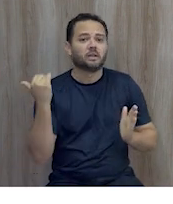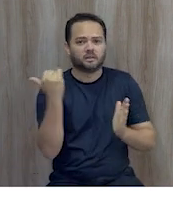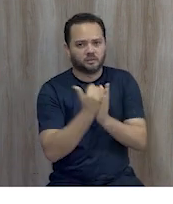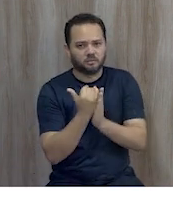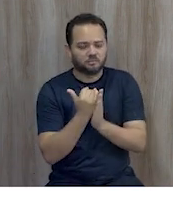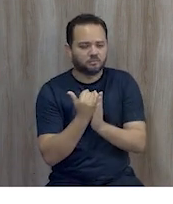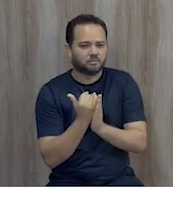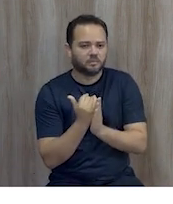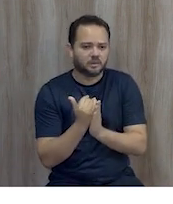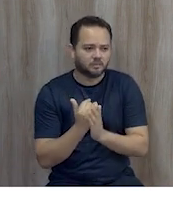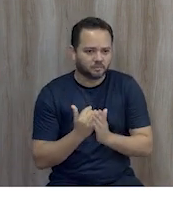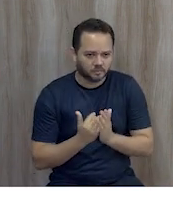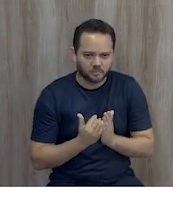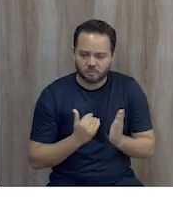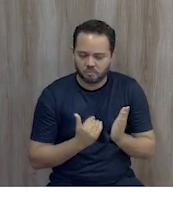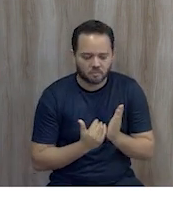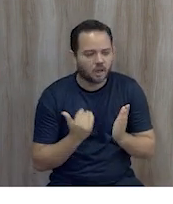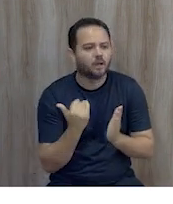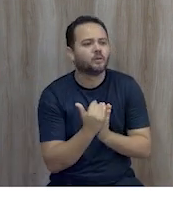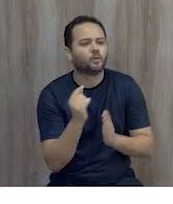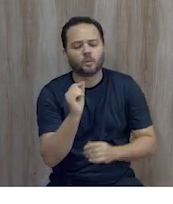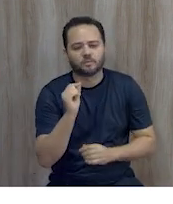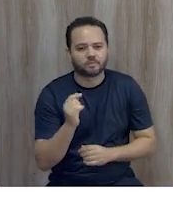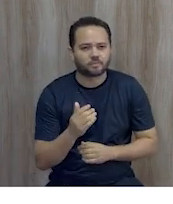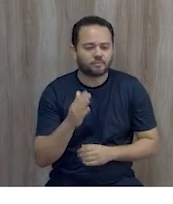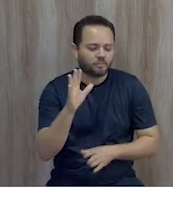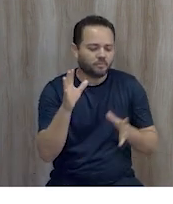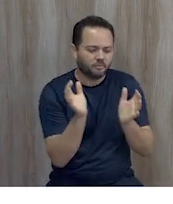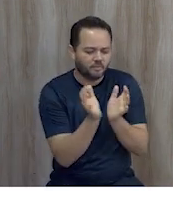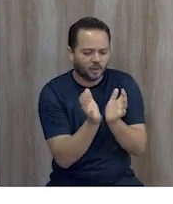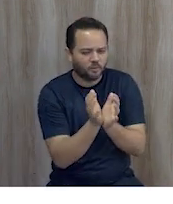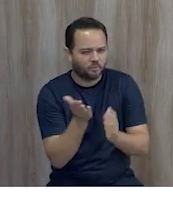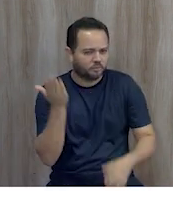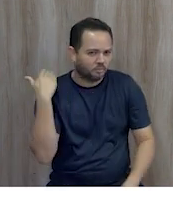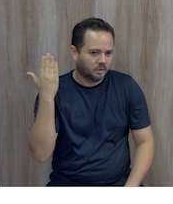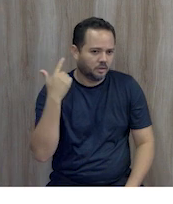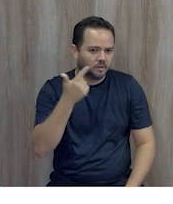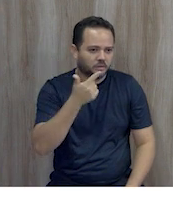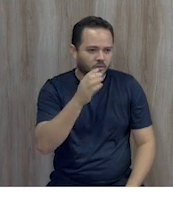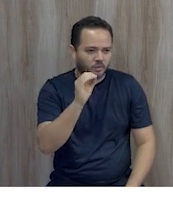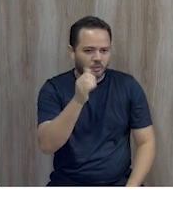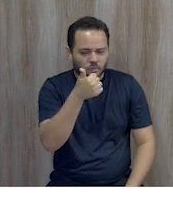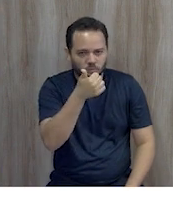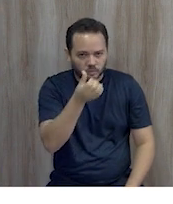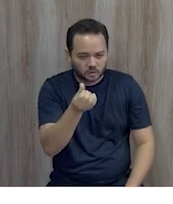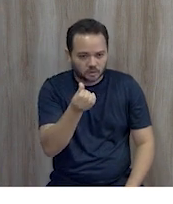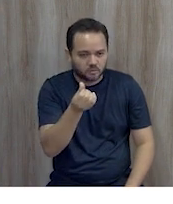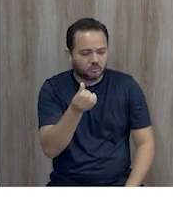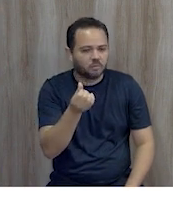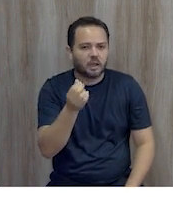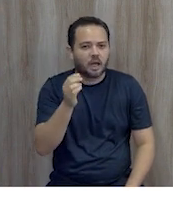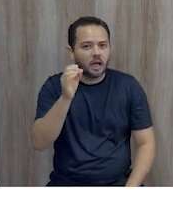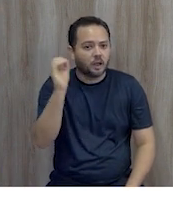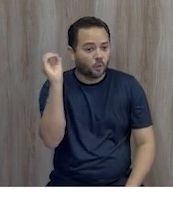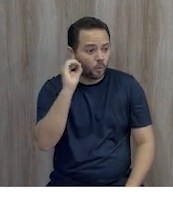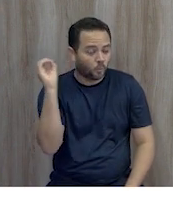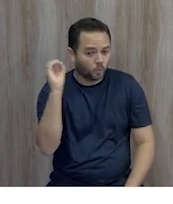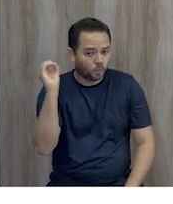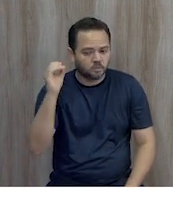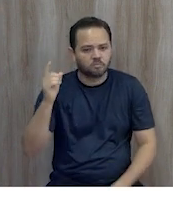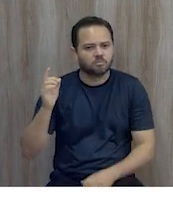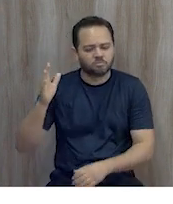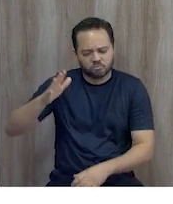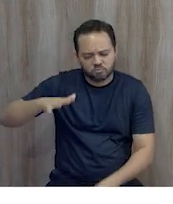Então, um grupo, né, lá em 2016, a equipe do Rio Grande do Sul fez